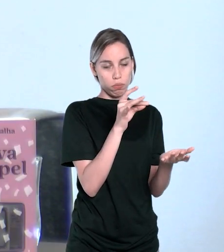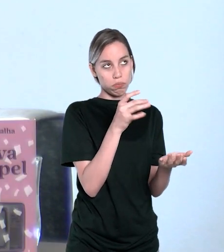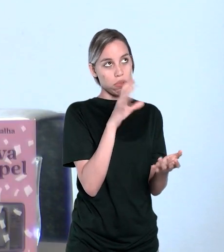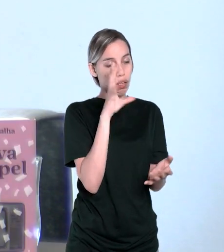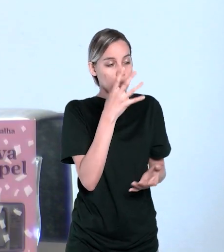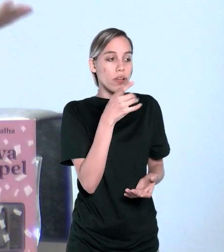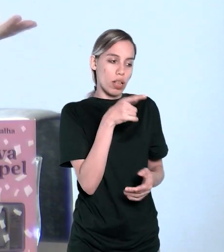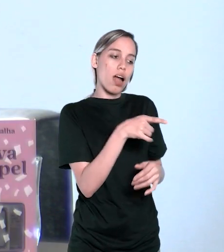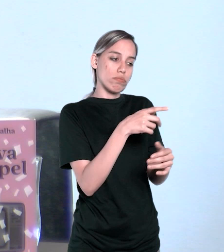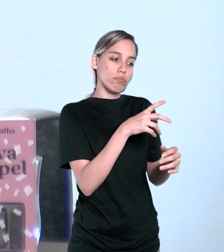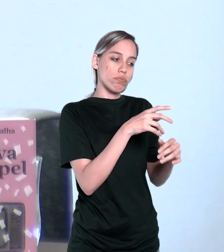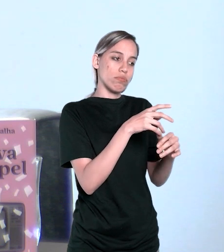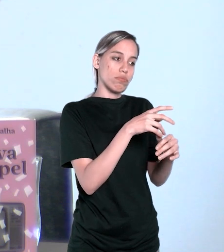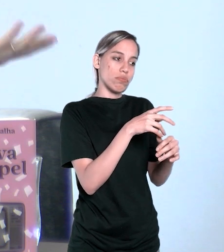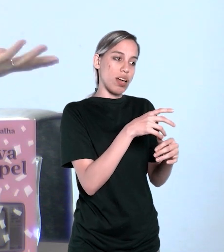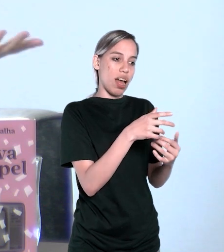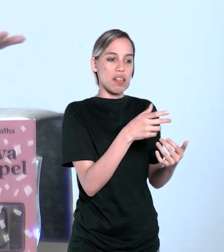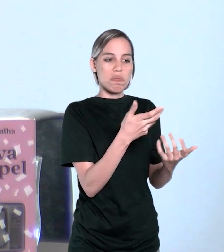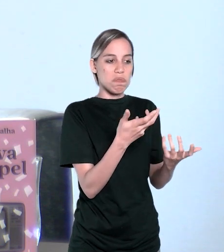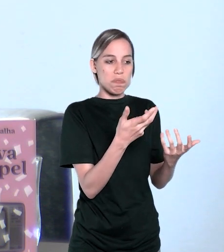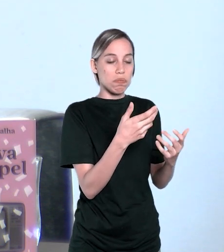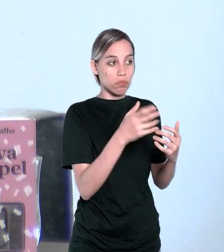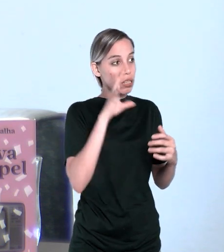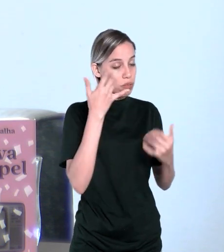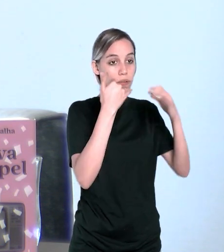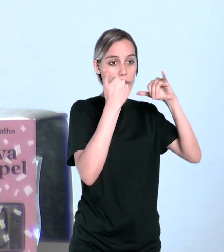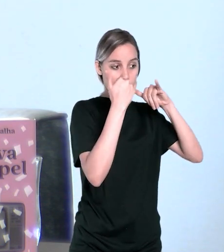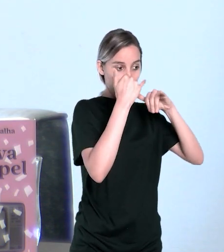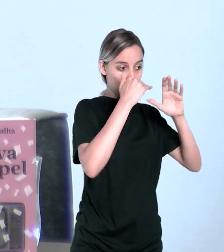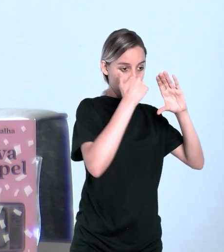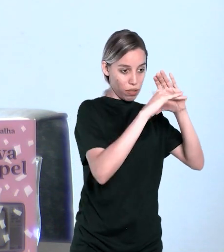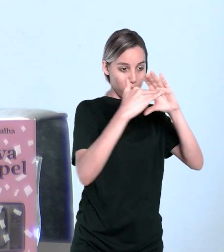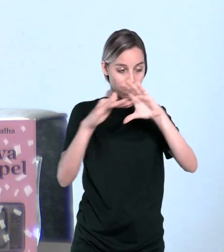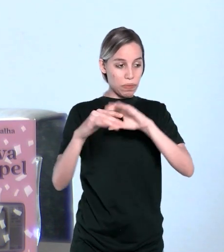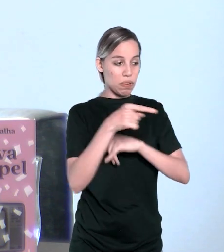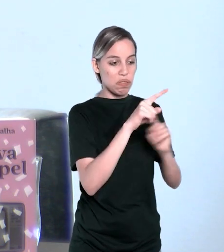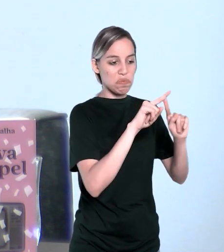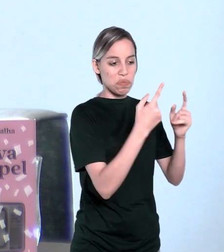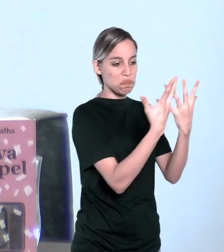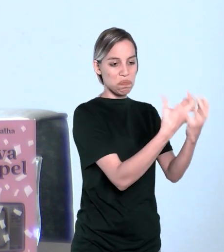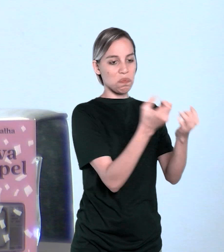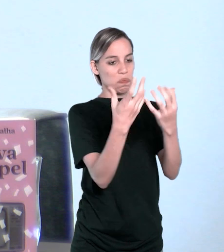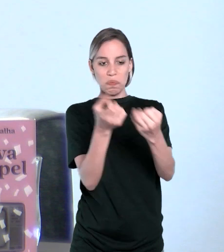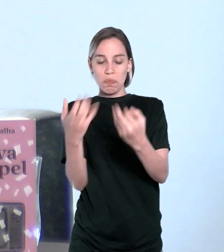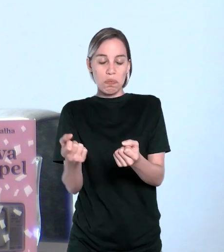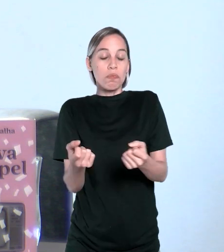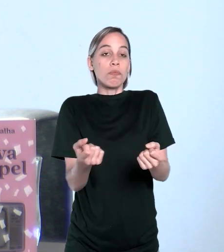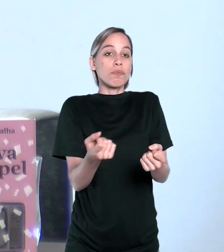uma editora da Alemanha que, por acaso, lê português. Imagina, deve ter, só essa no mundo, né? Ela leu o